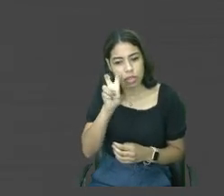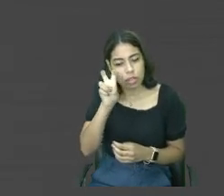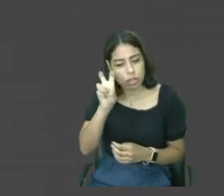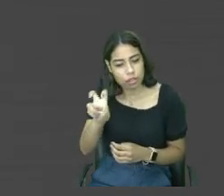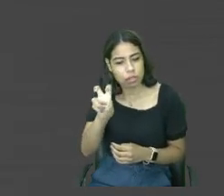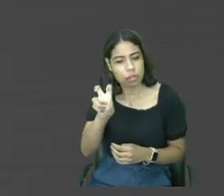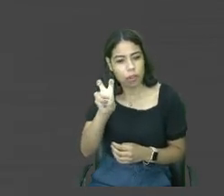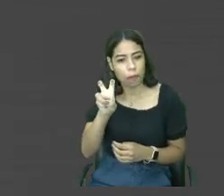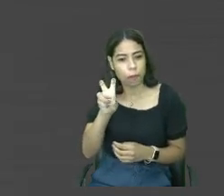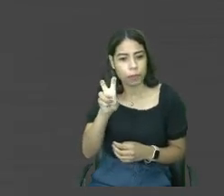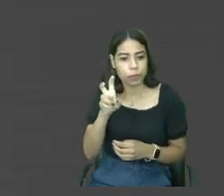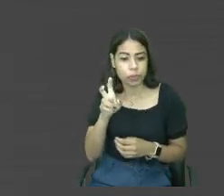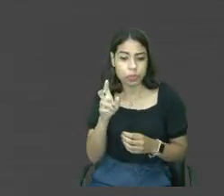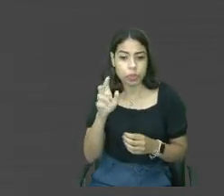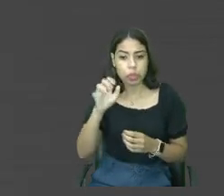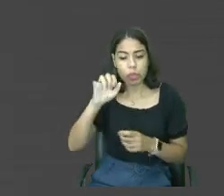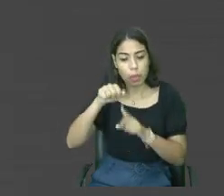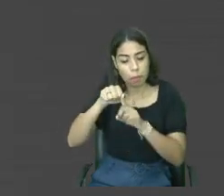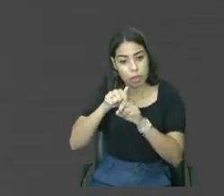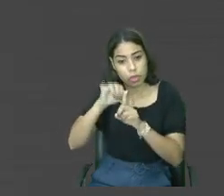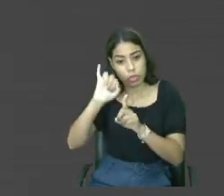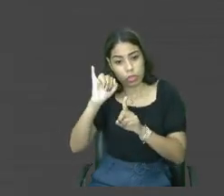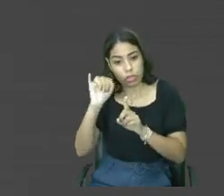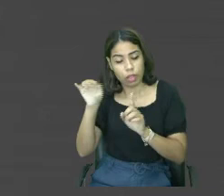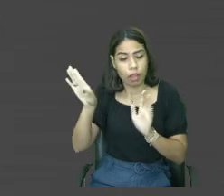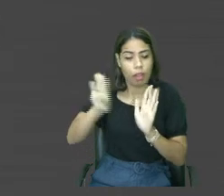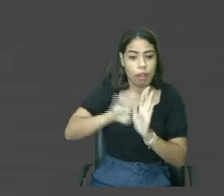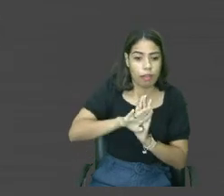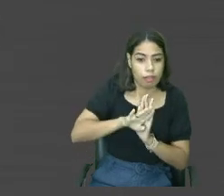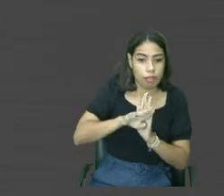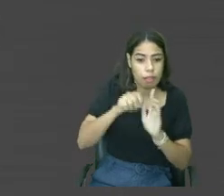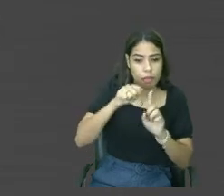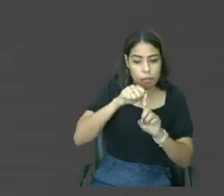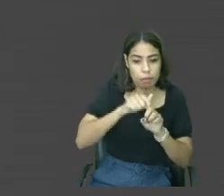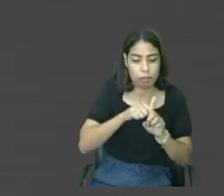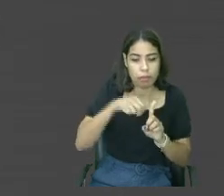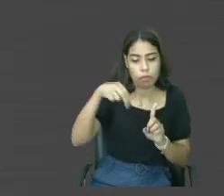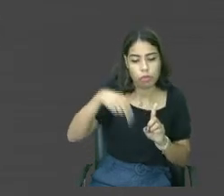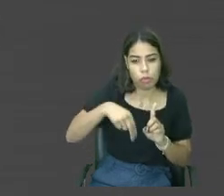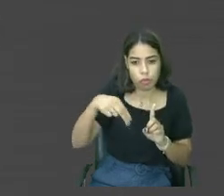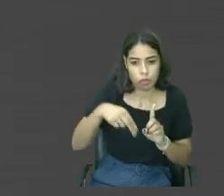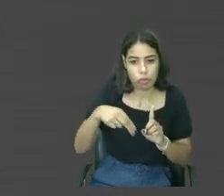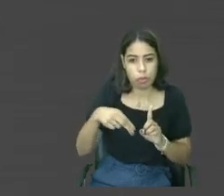até novembro, né, a gente tá sem o dado de dezembro nessa informação.